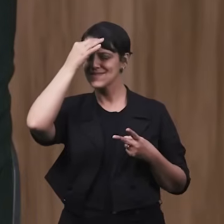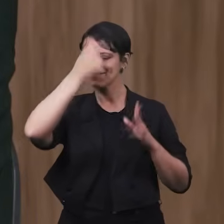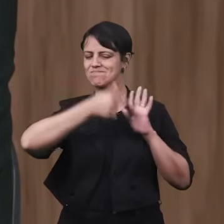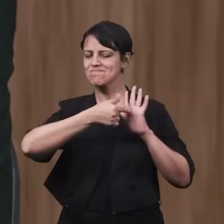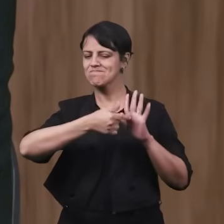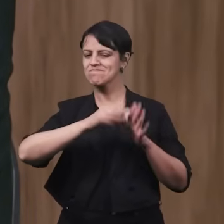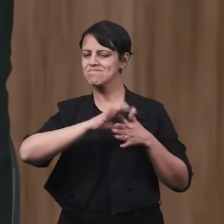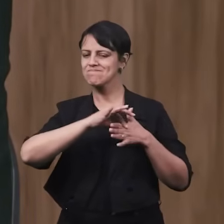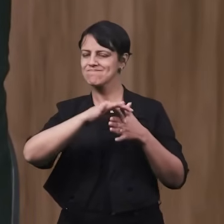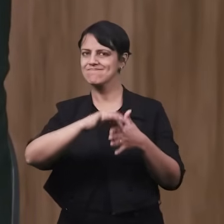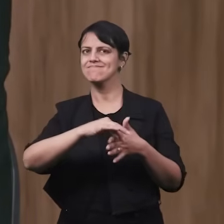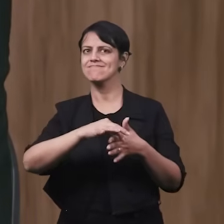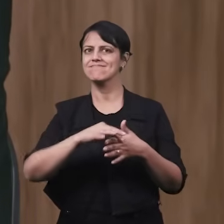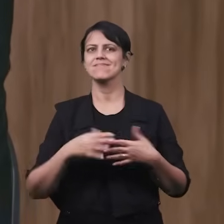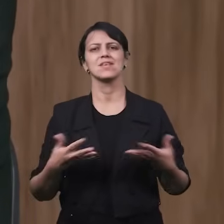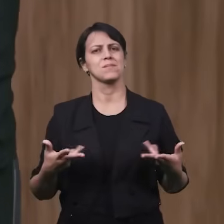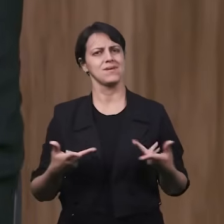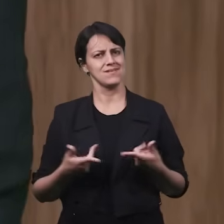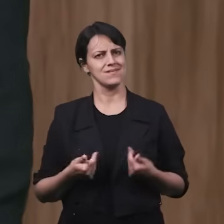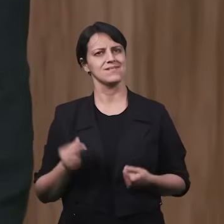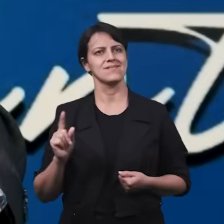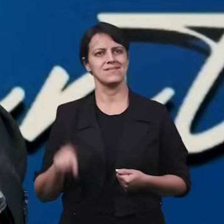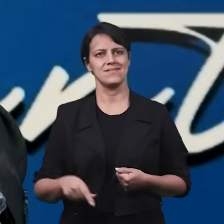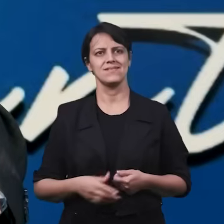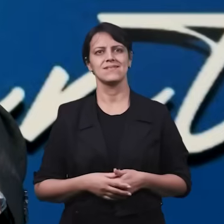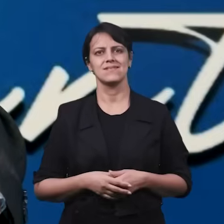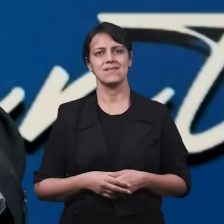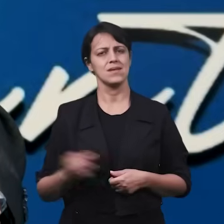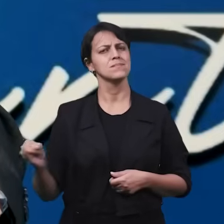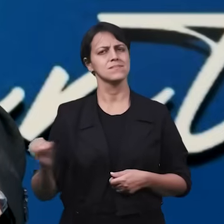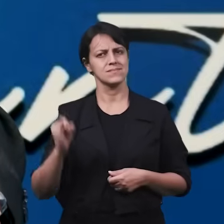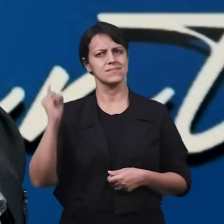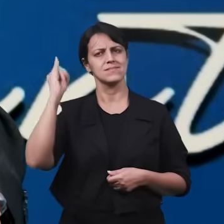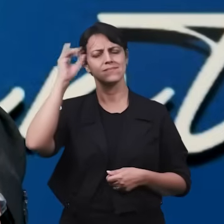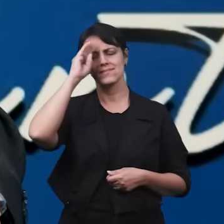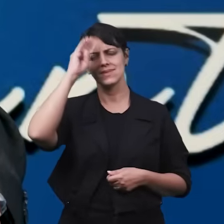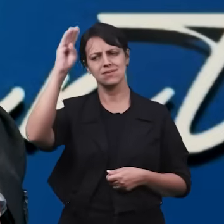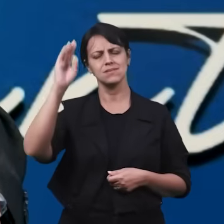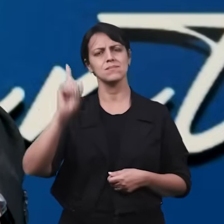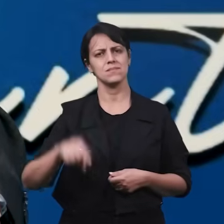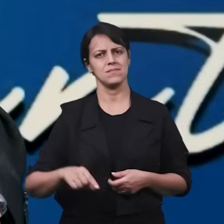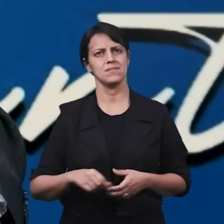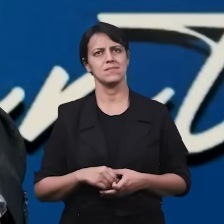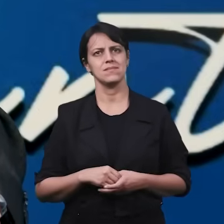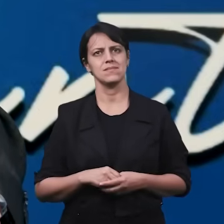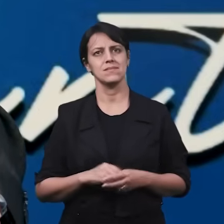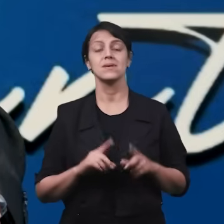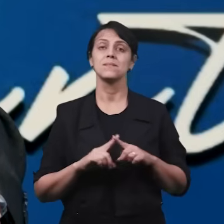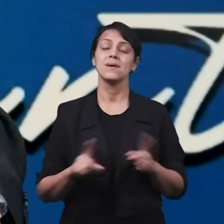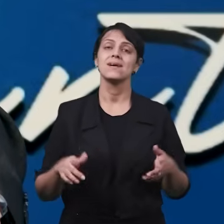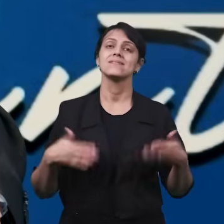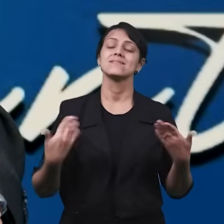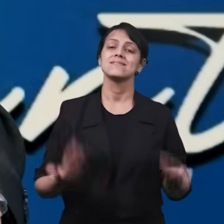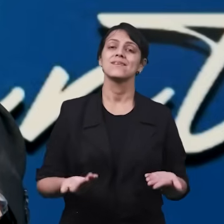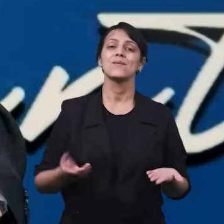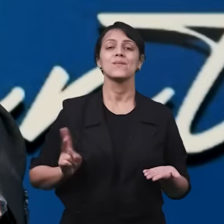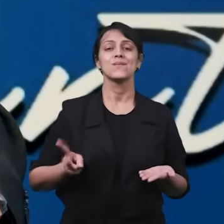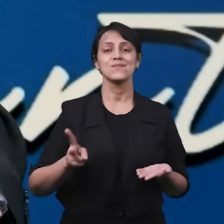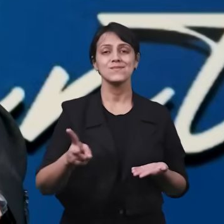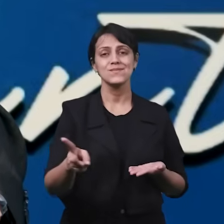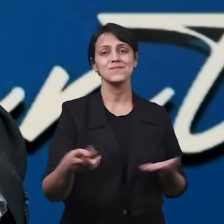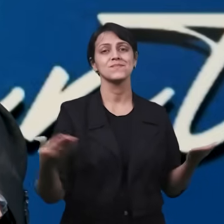Santo. É maravilhoso. Esse aspecto é fundamental, né? É fundamental. Mas sim, vamos dar